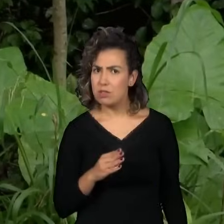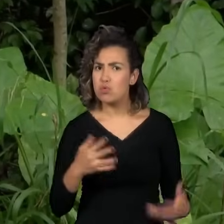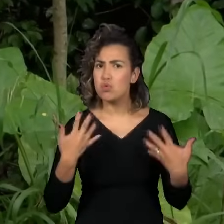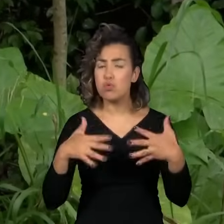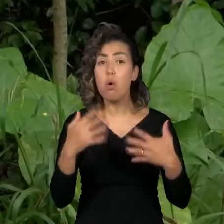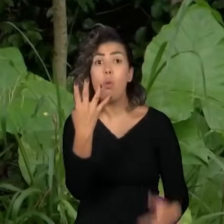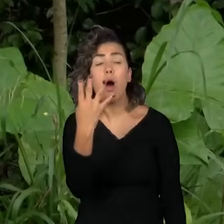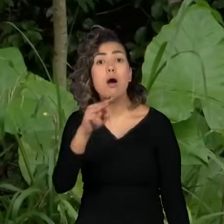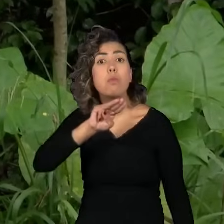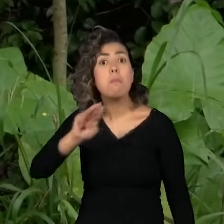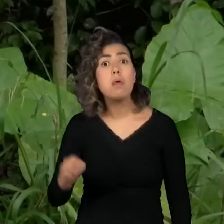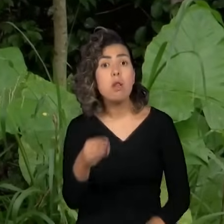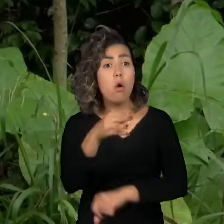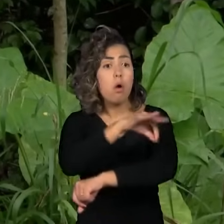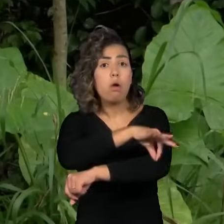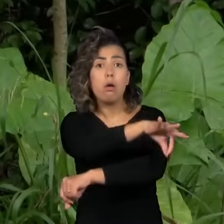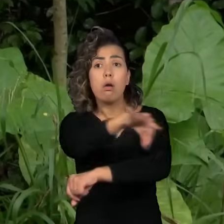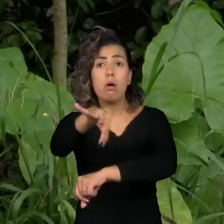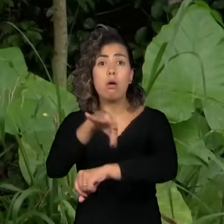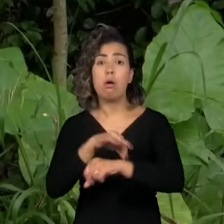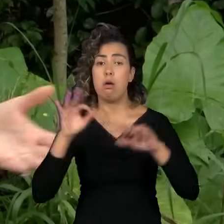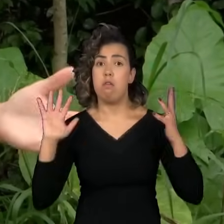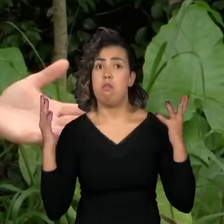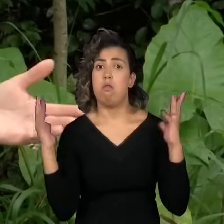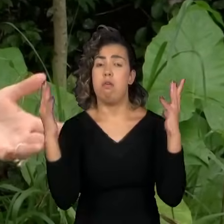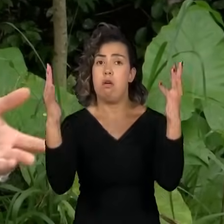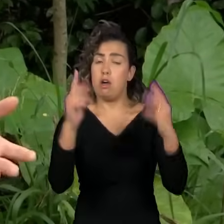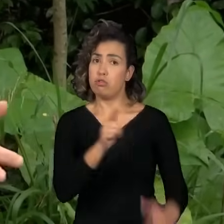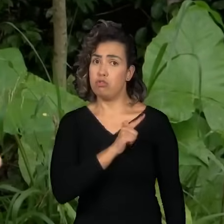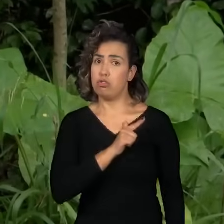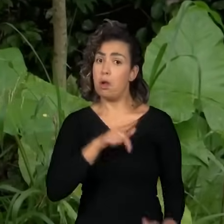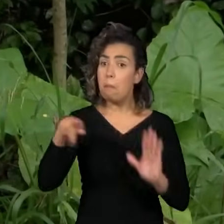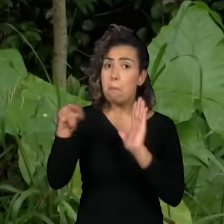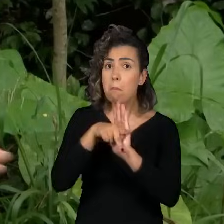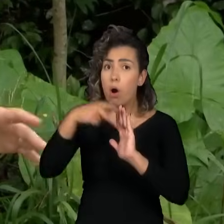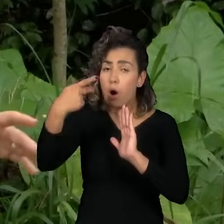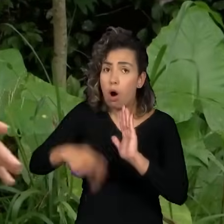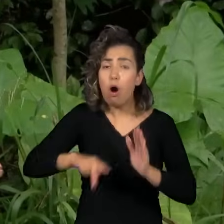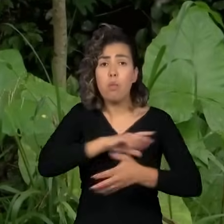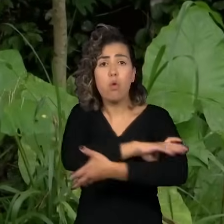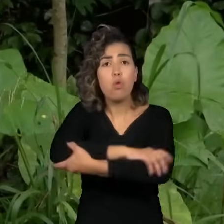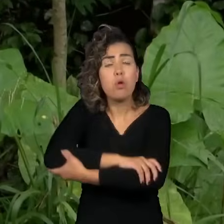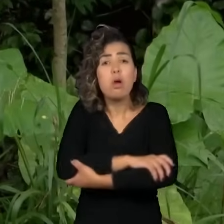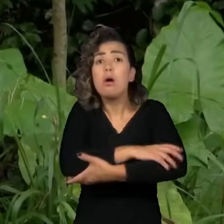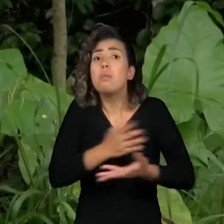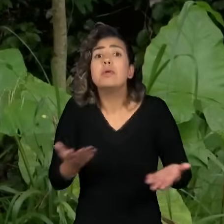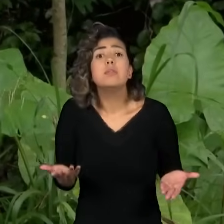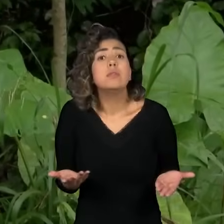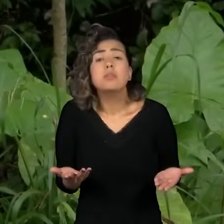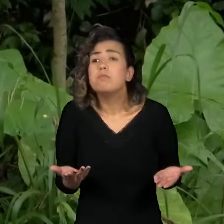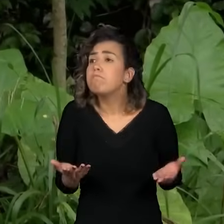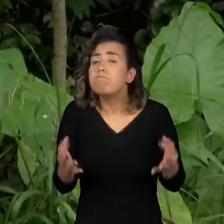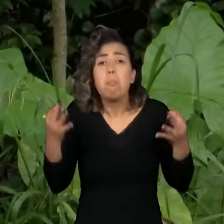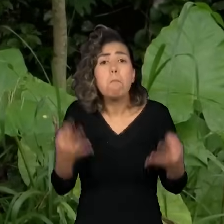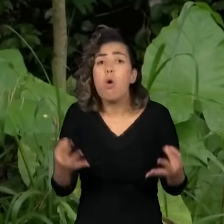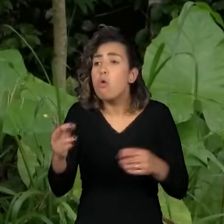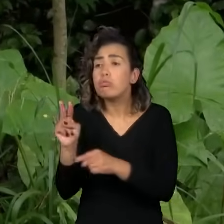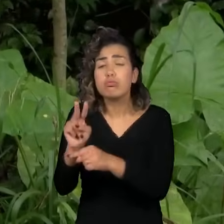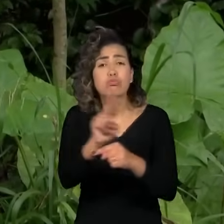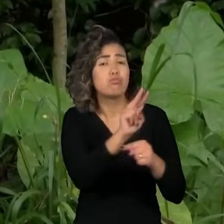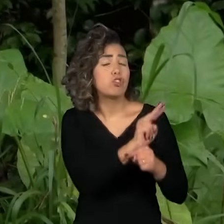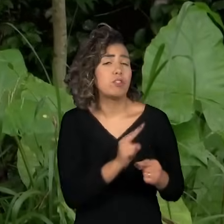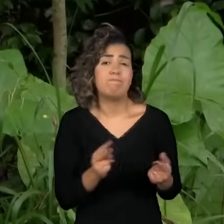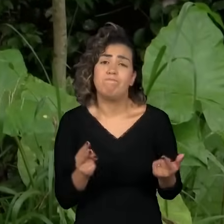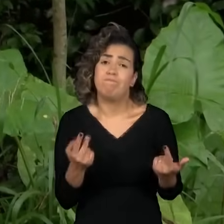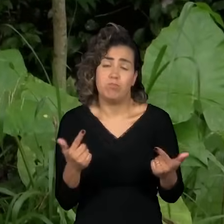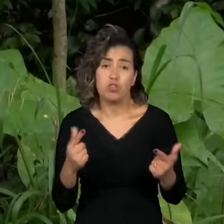4 milhões de hectares de florestas nativas pertencentes à União, sem uso definido, de acordo com o Instituto do